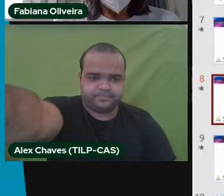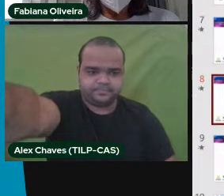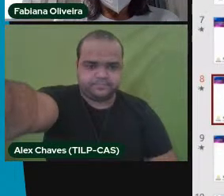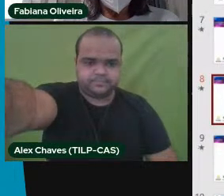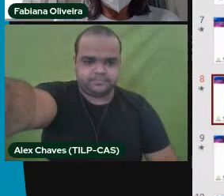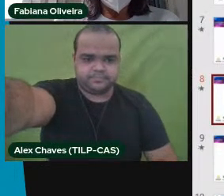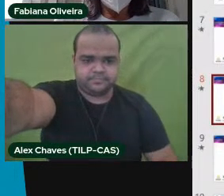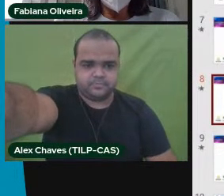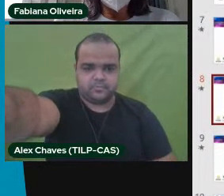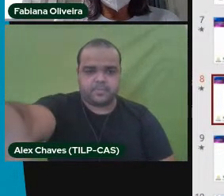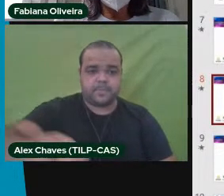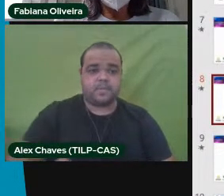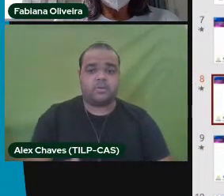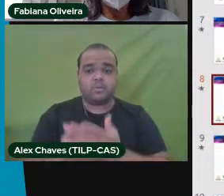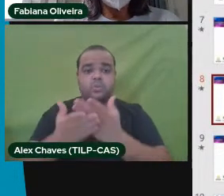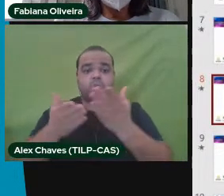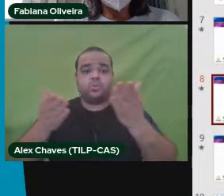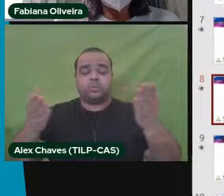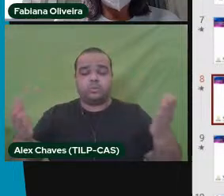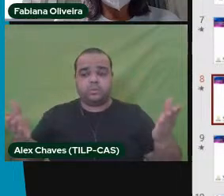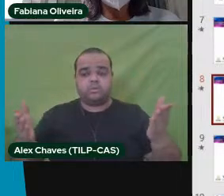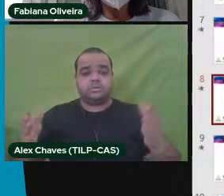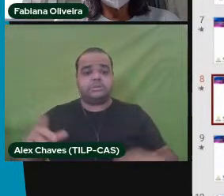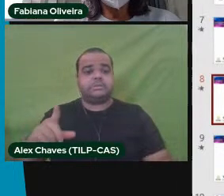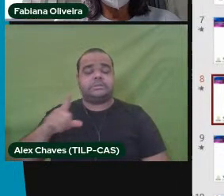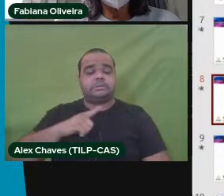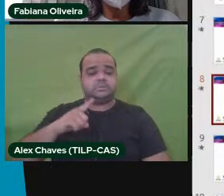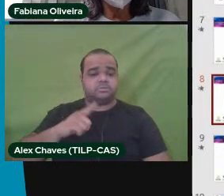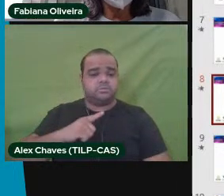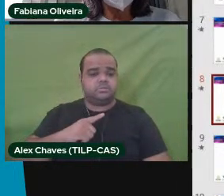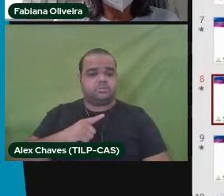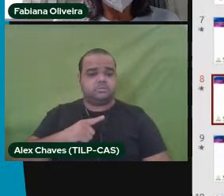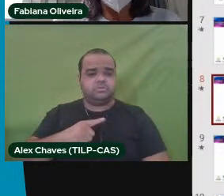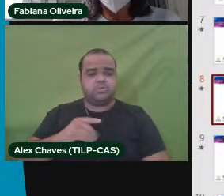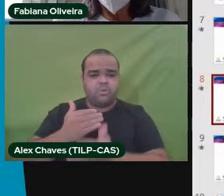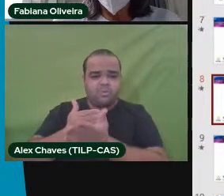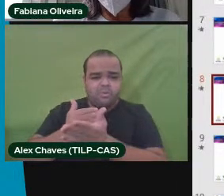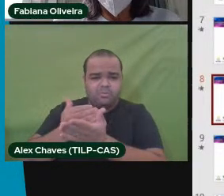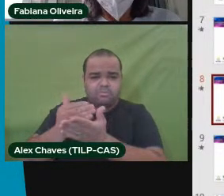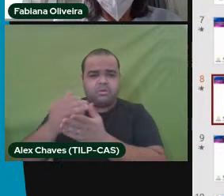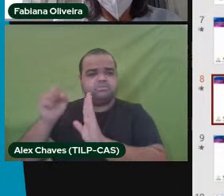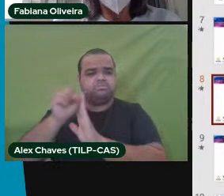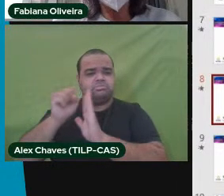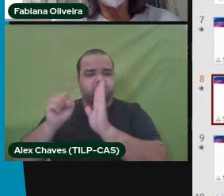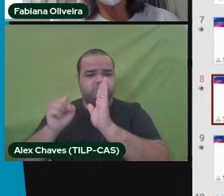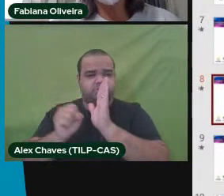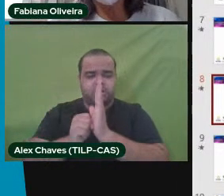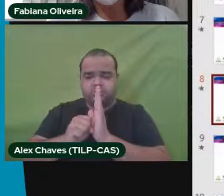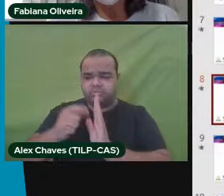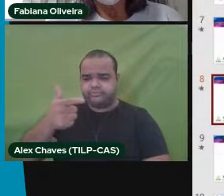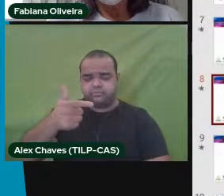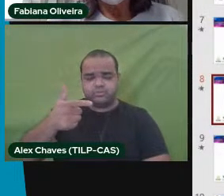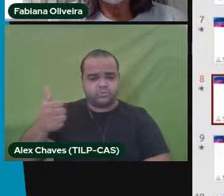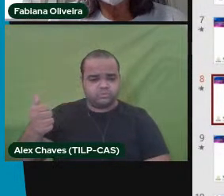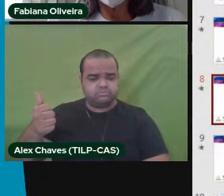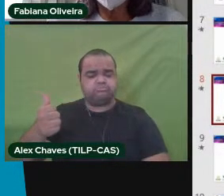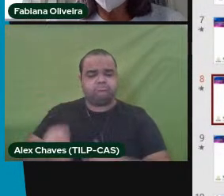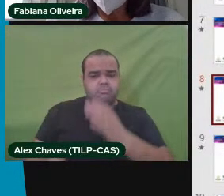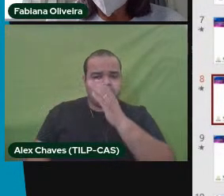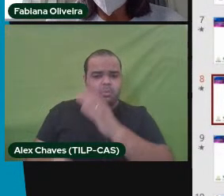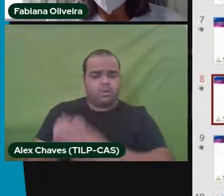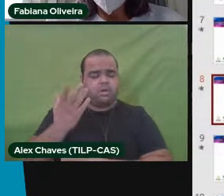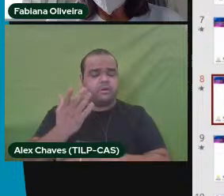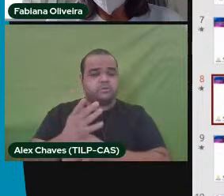Portanto, nós somos originários do início de um século, do século XXI,